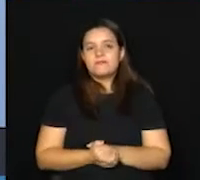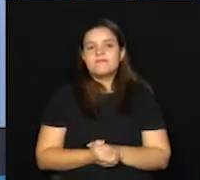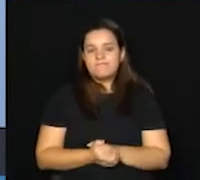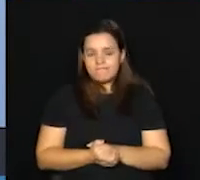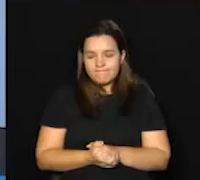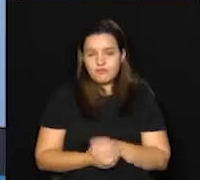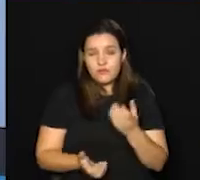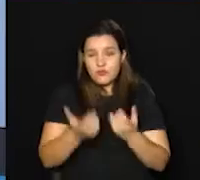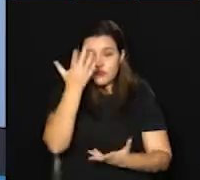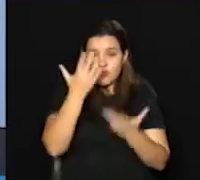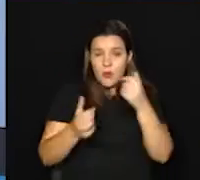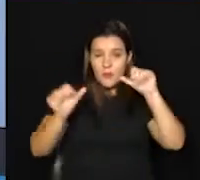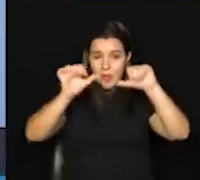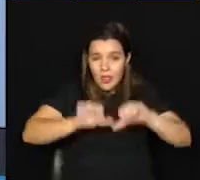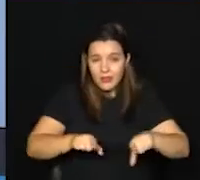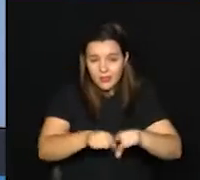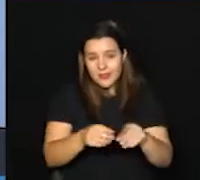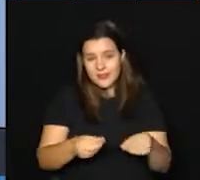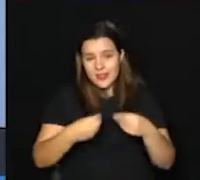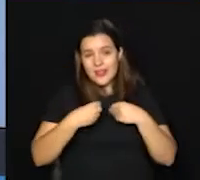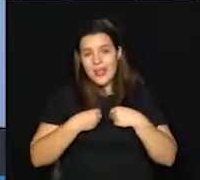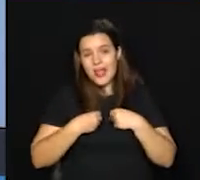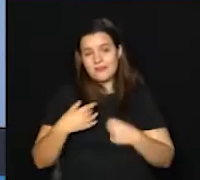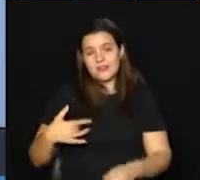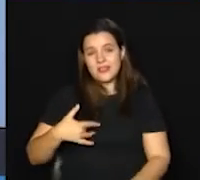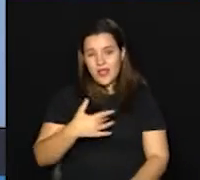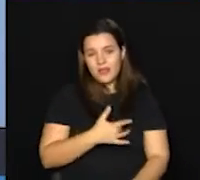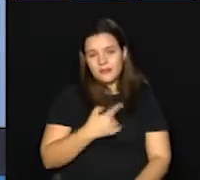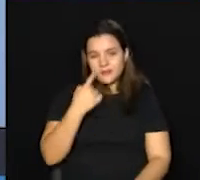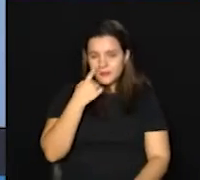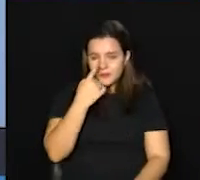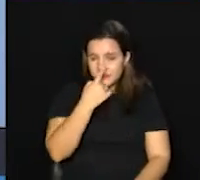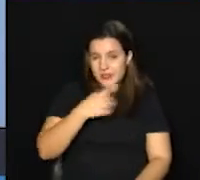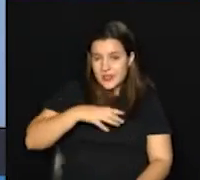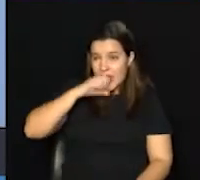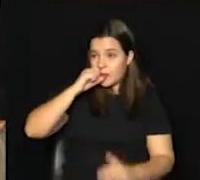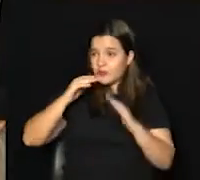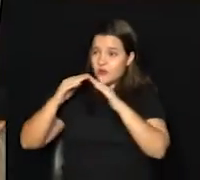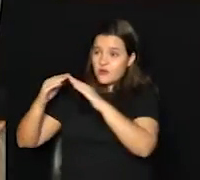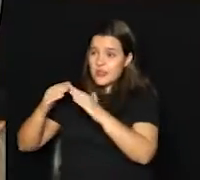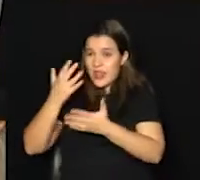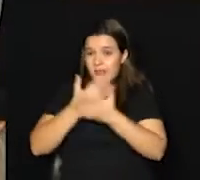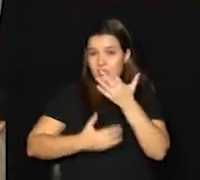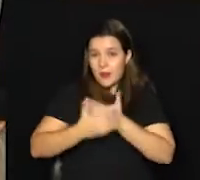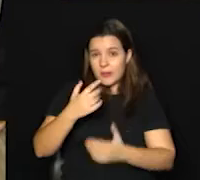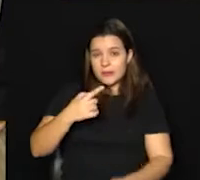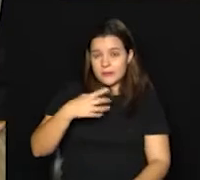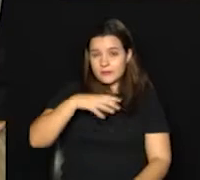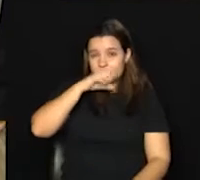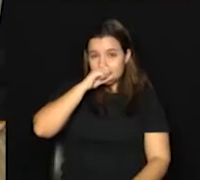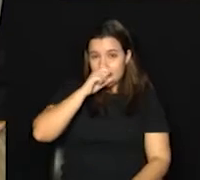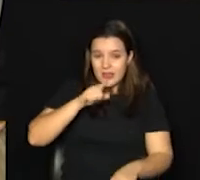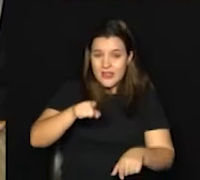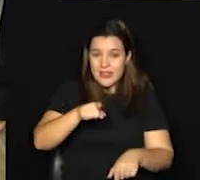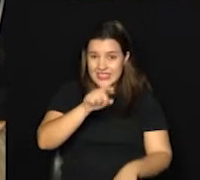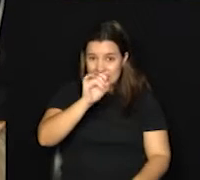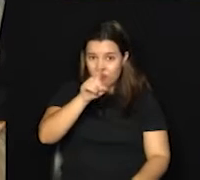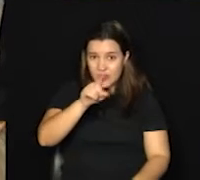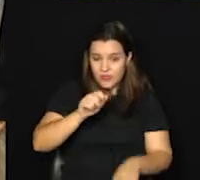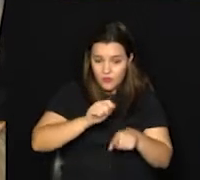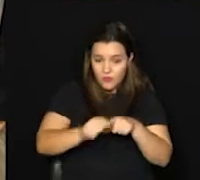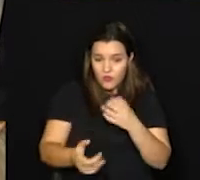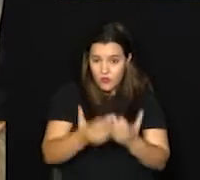incêndio para a saúde também sua e dos seus vizinhos. E até porque é crime, né, esta prática de